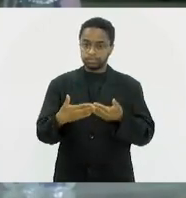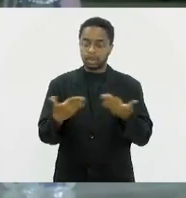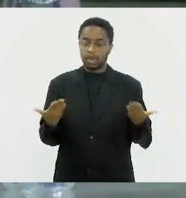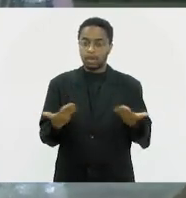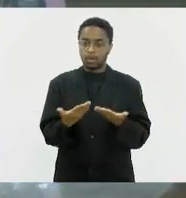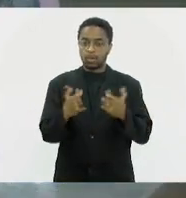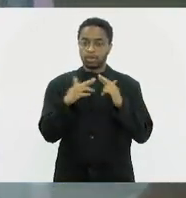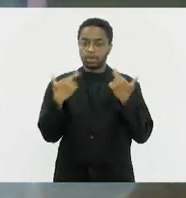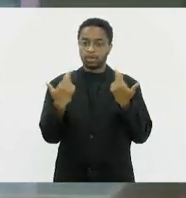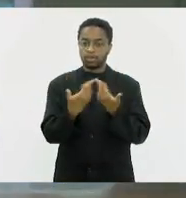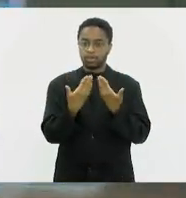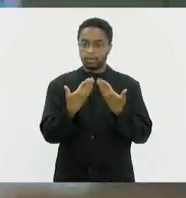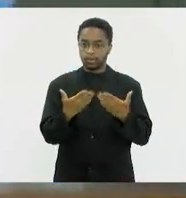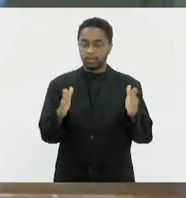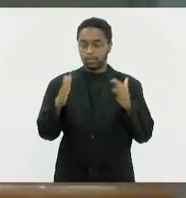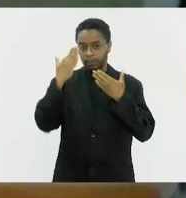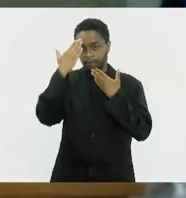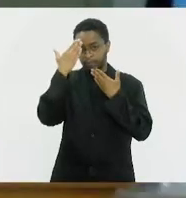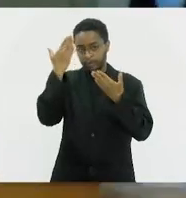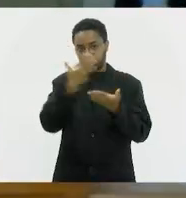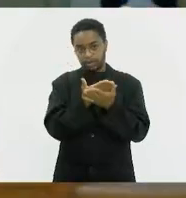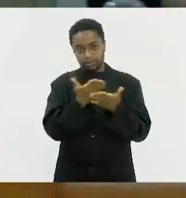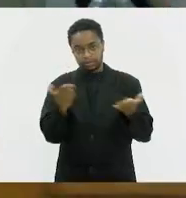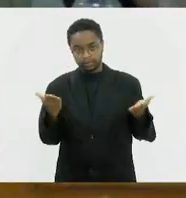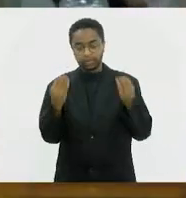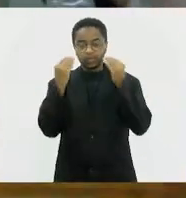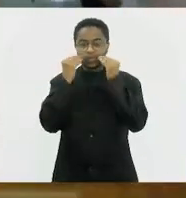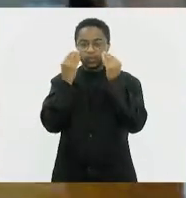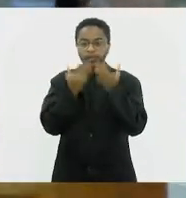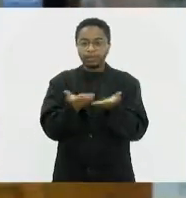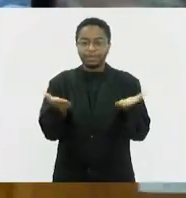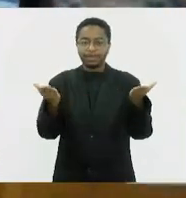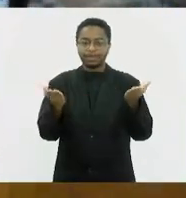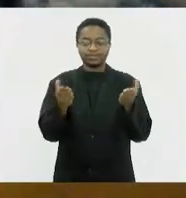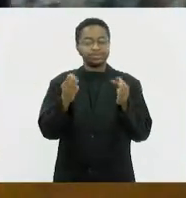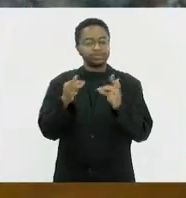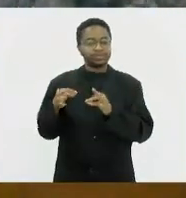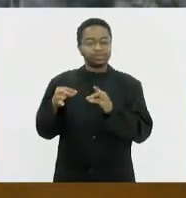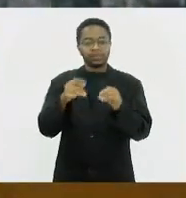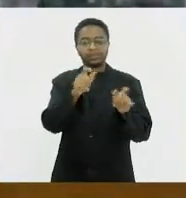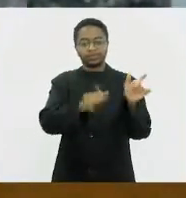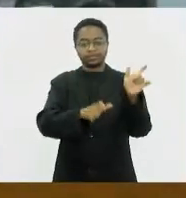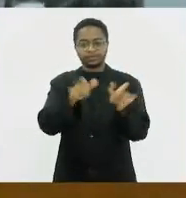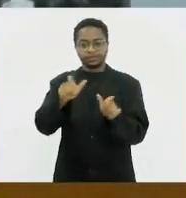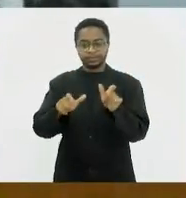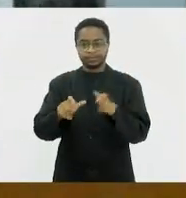audiência pública. Muito obrigado, um beijo no coração de todas e todos.